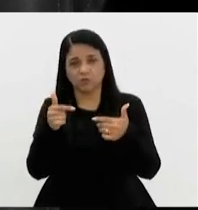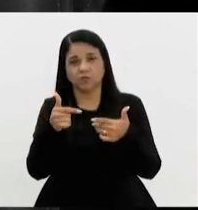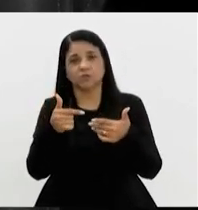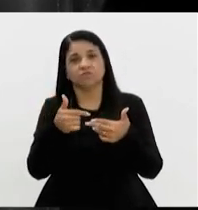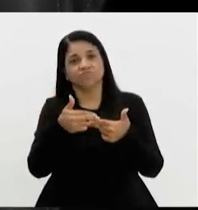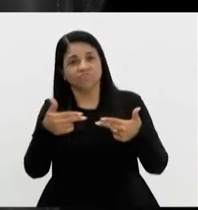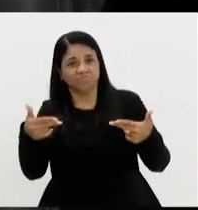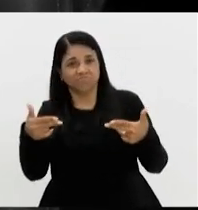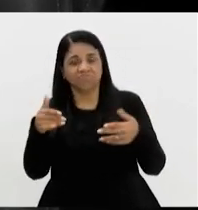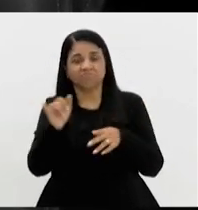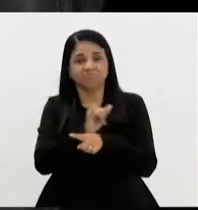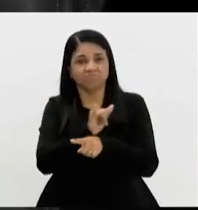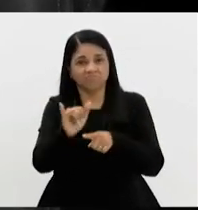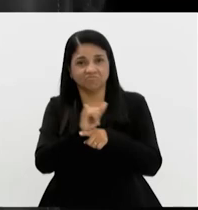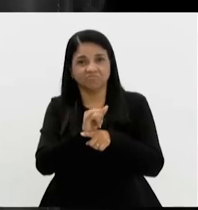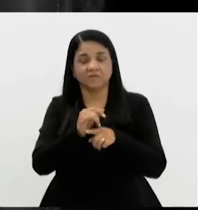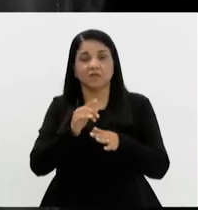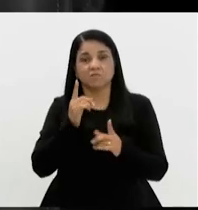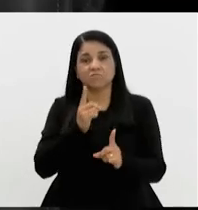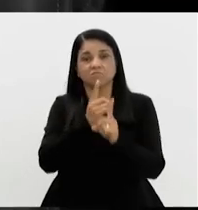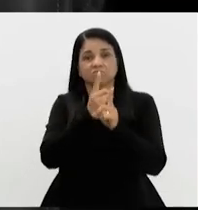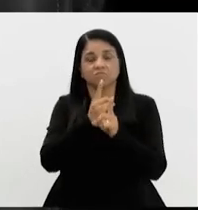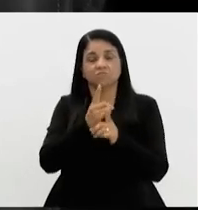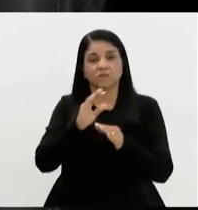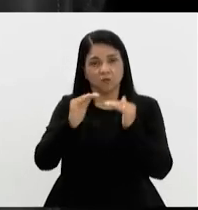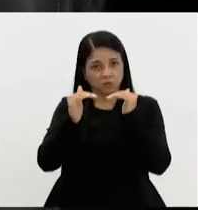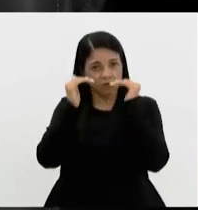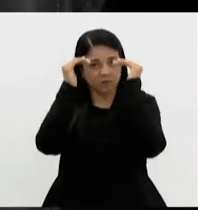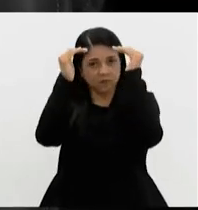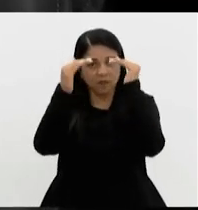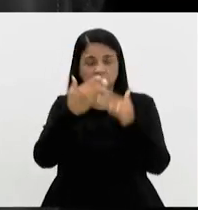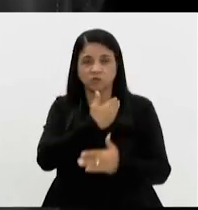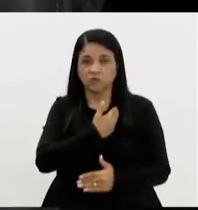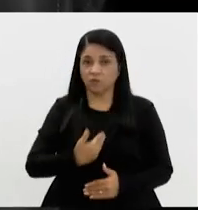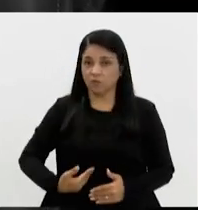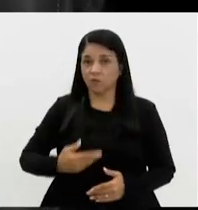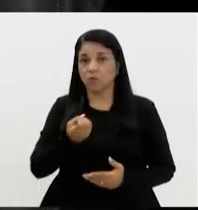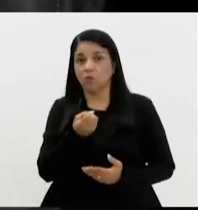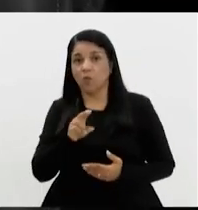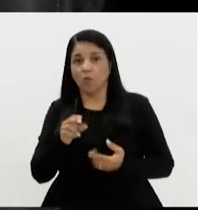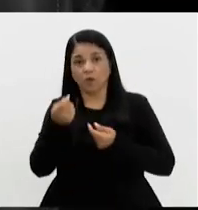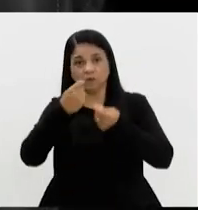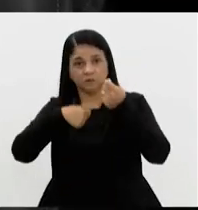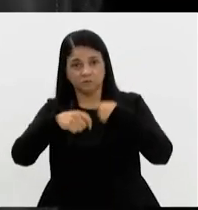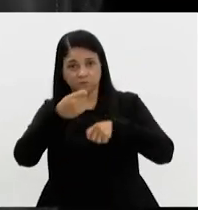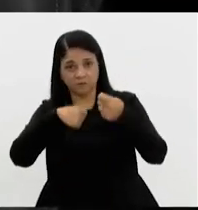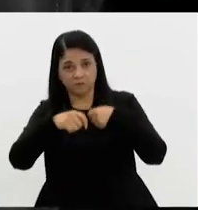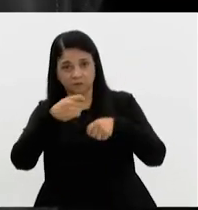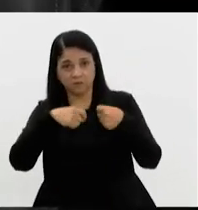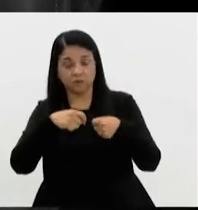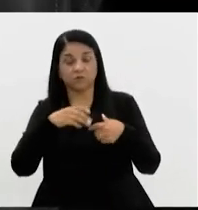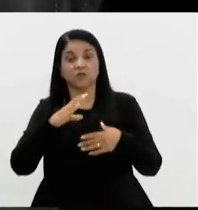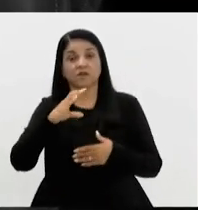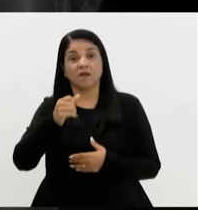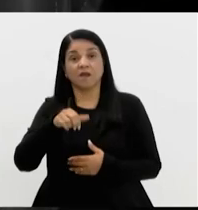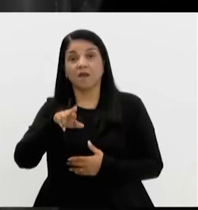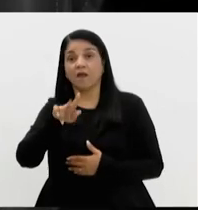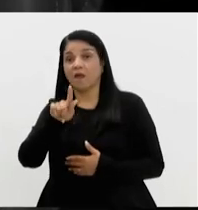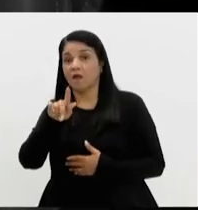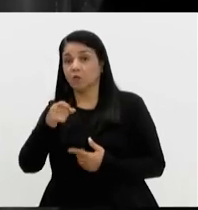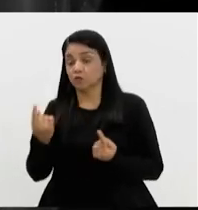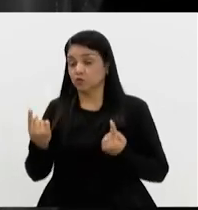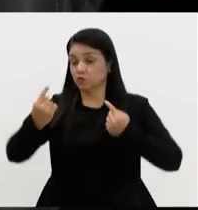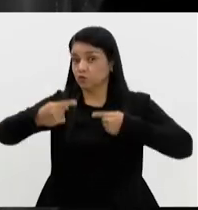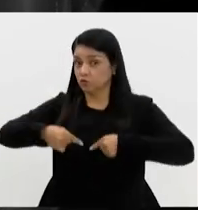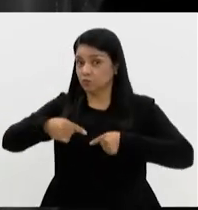identificar autoridades governos ou administrações cujos cargos estejam em disputa na campanha